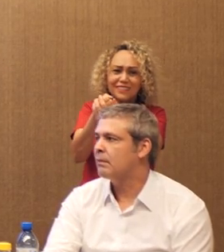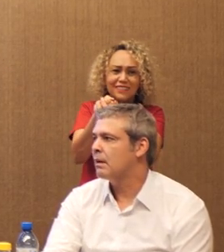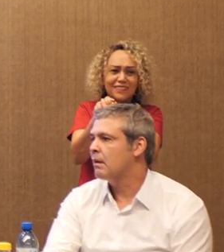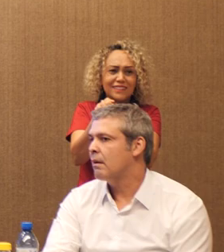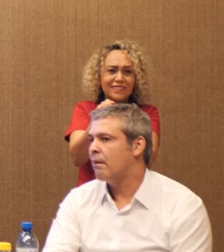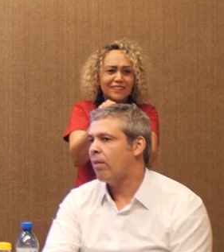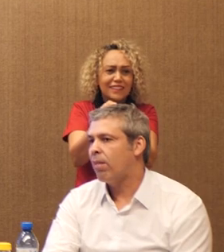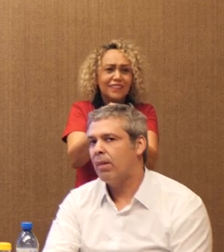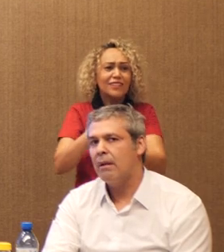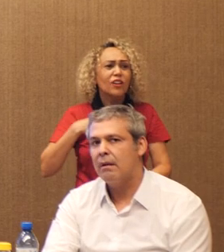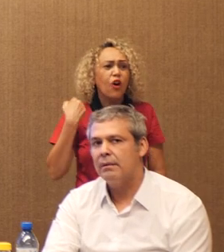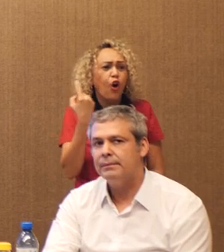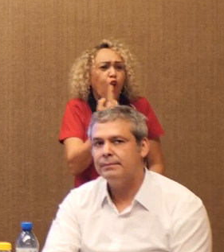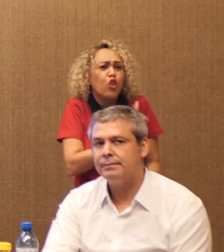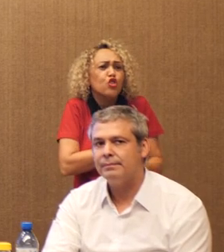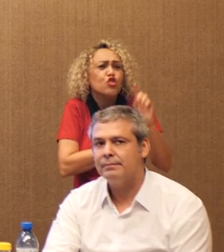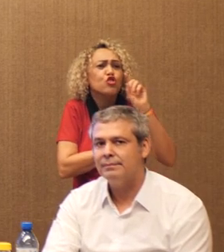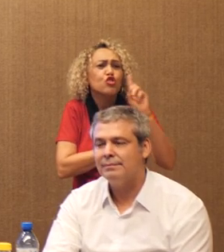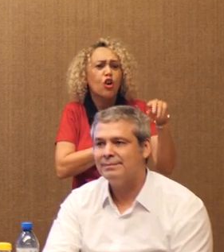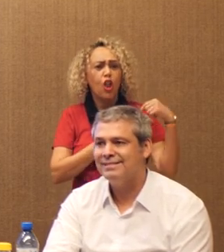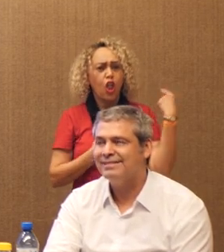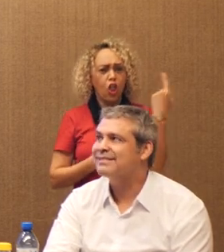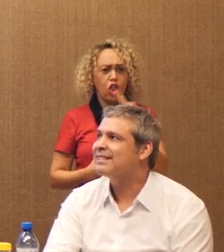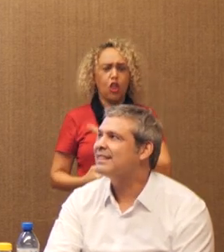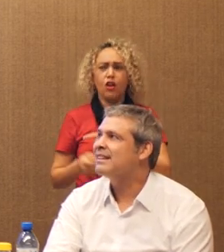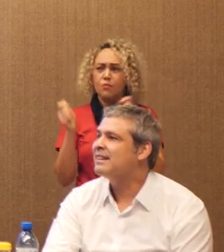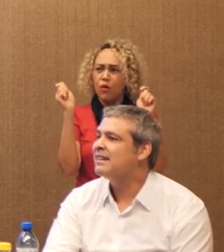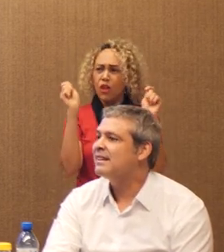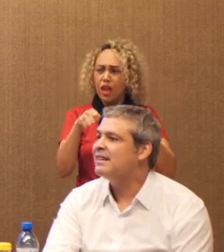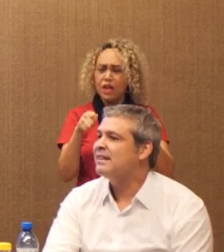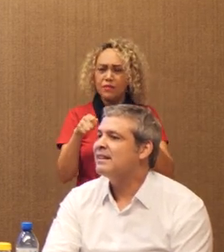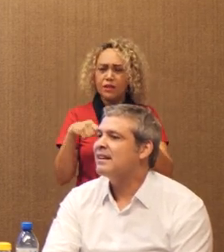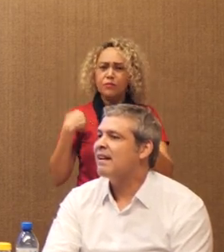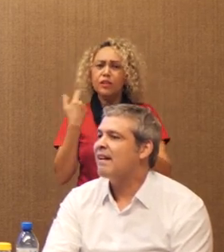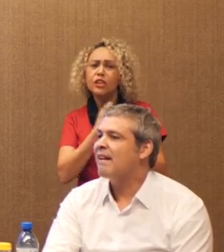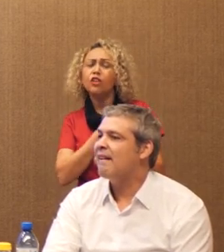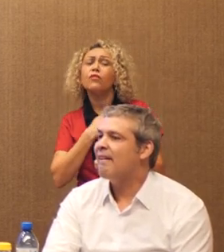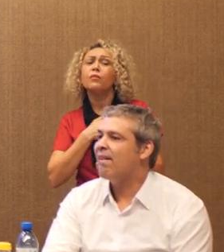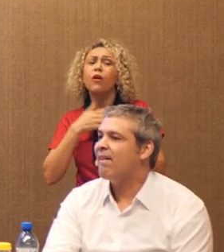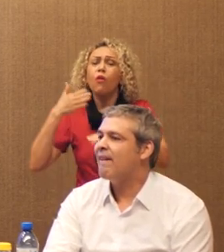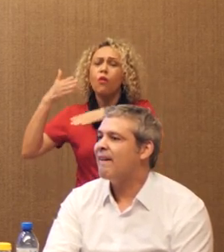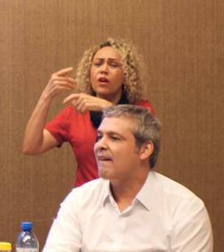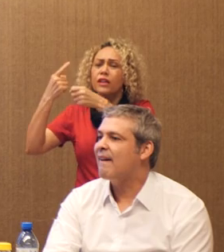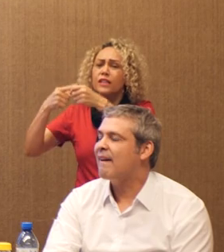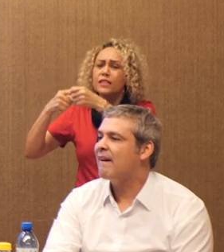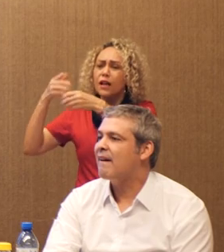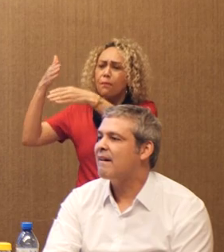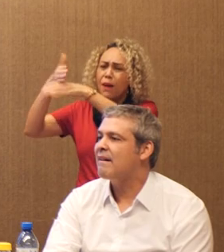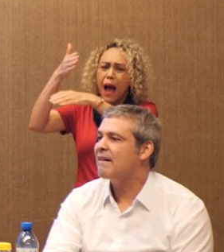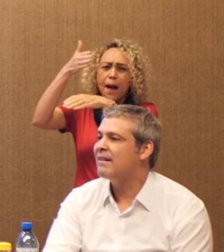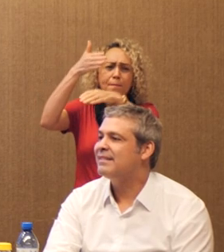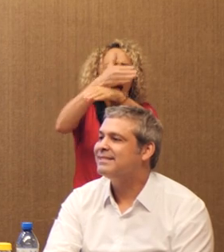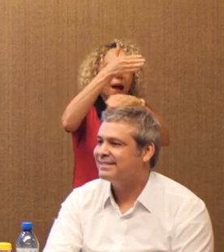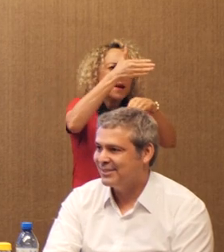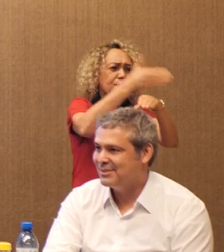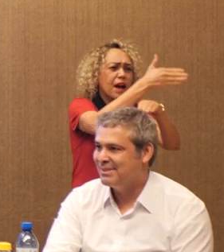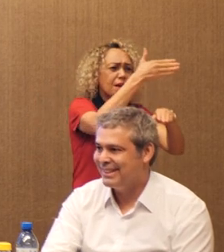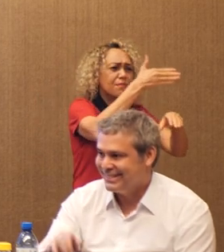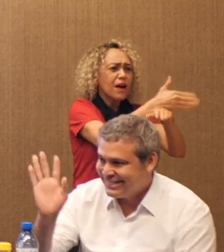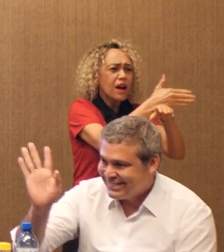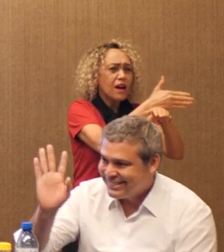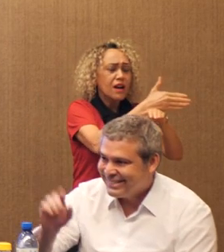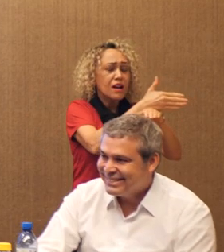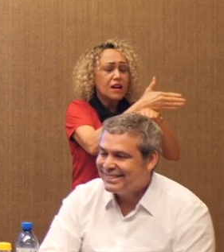fazer. Por que que eu estou dizendo que só nós podemos fazer? Porque nós vamos caminhar as cidades. E nós vamos passar ao presidente